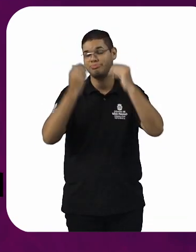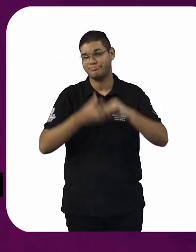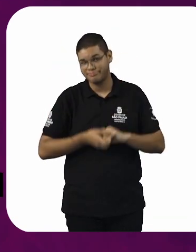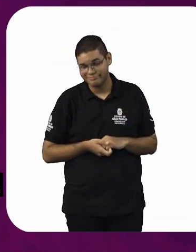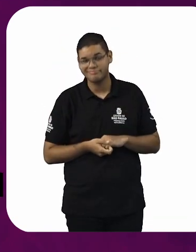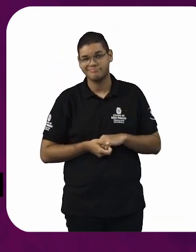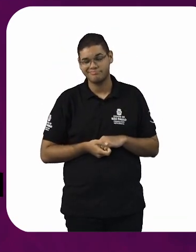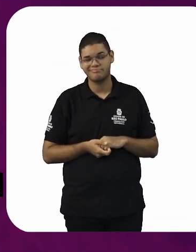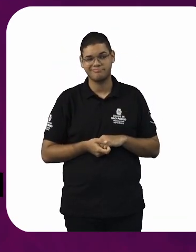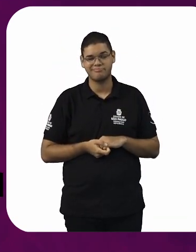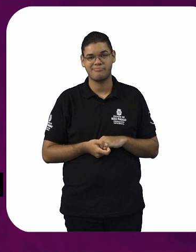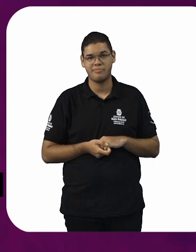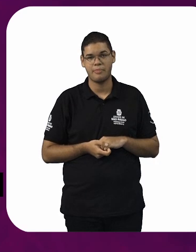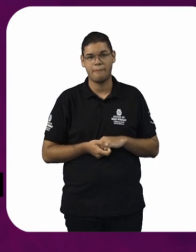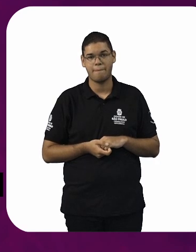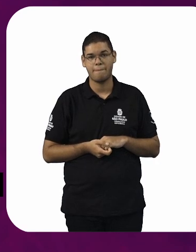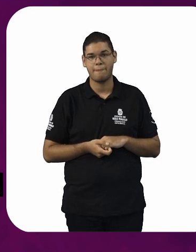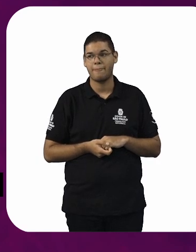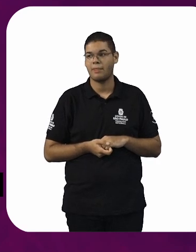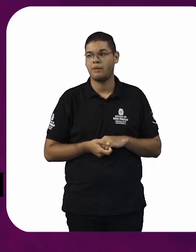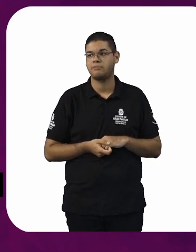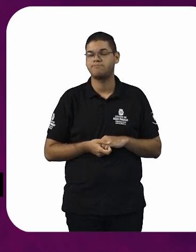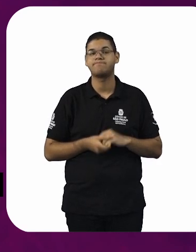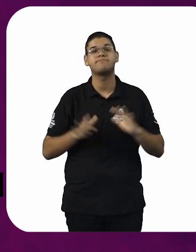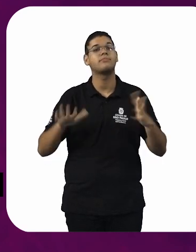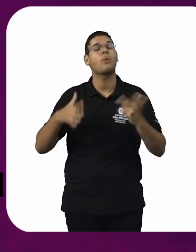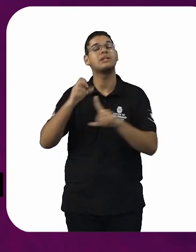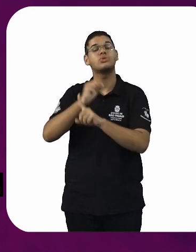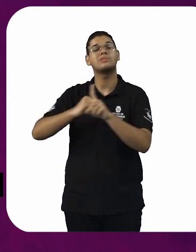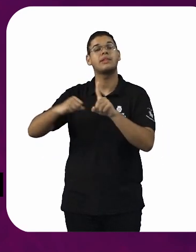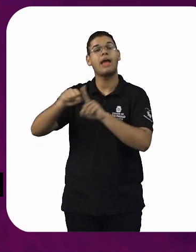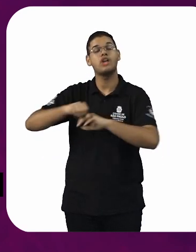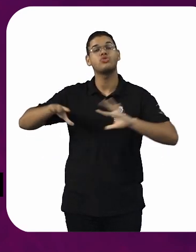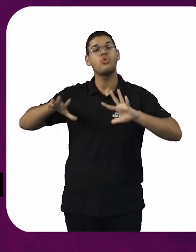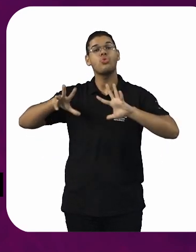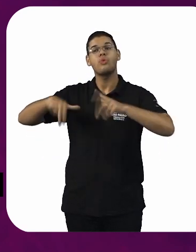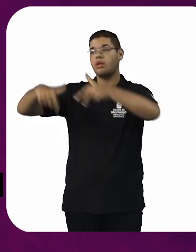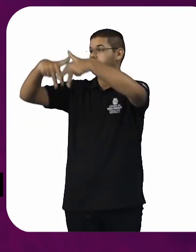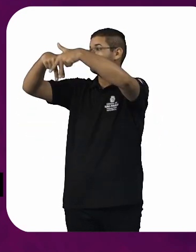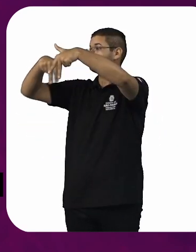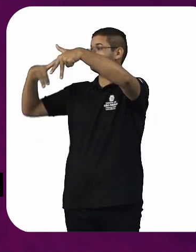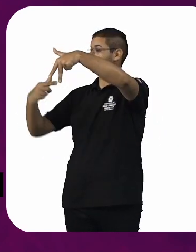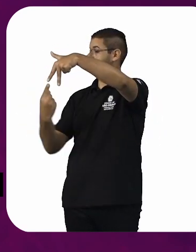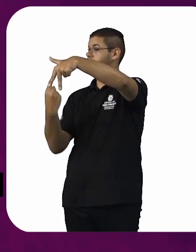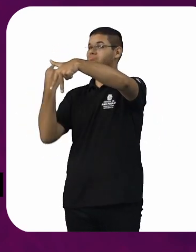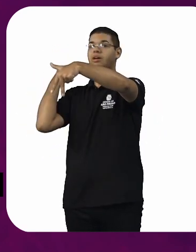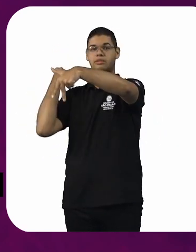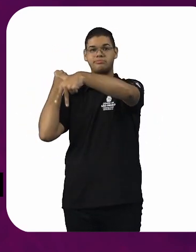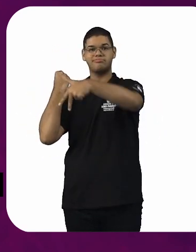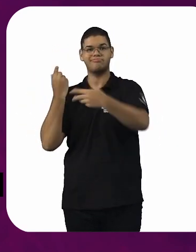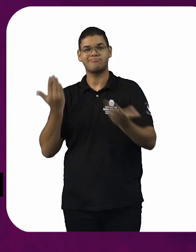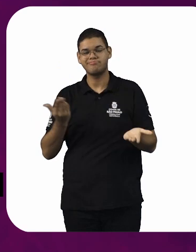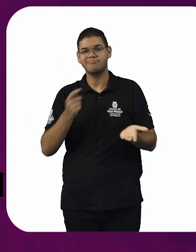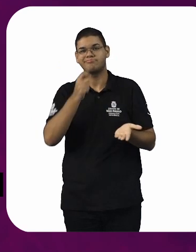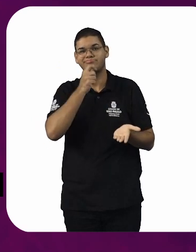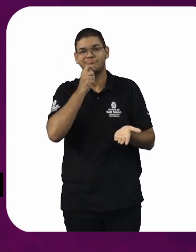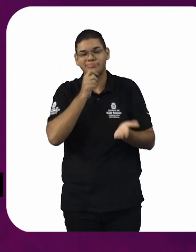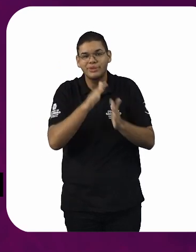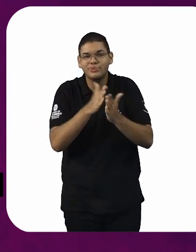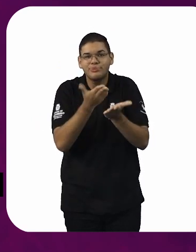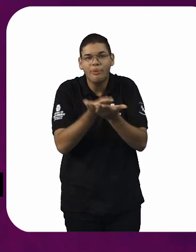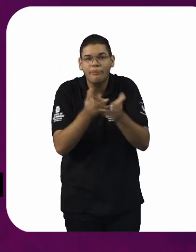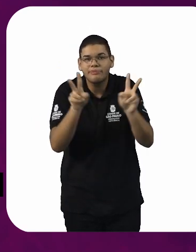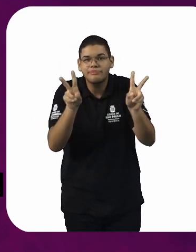Rufino. Toda uma geração da minha para trás, pelo menos, sequer estudou na escola as